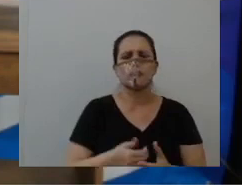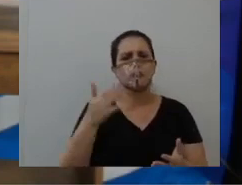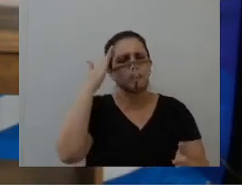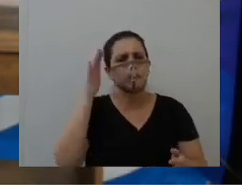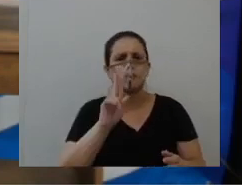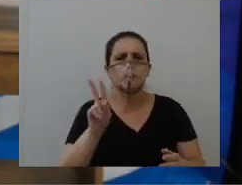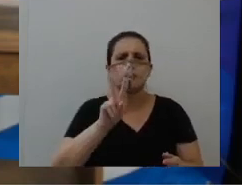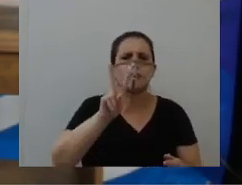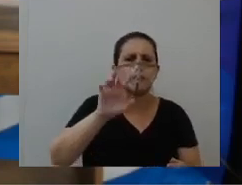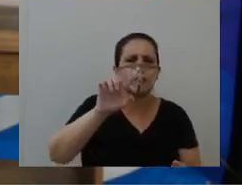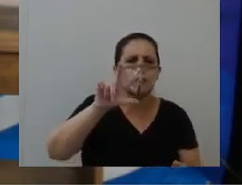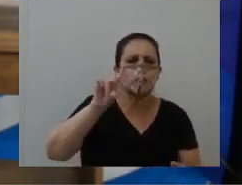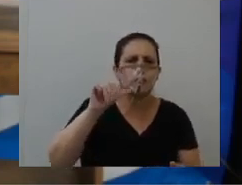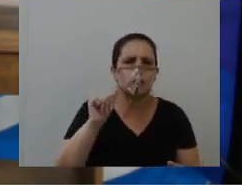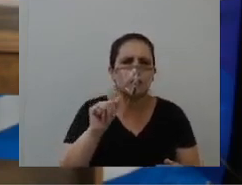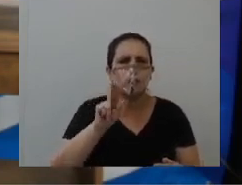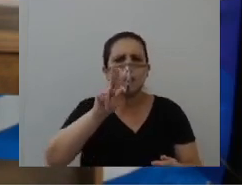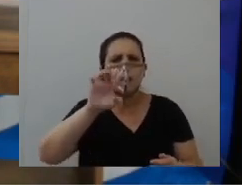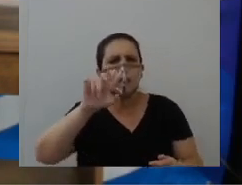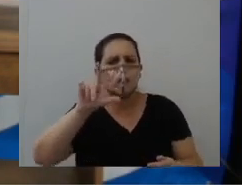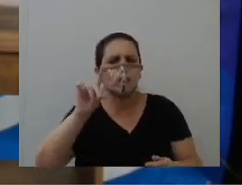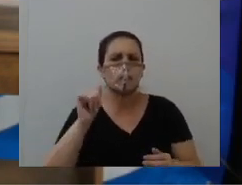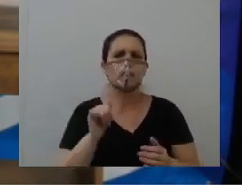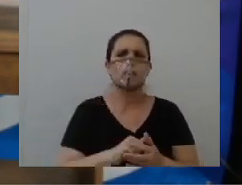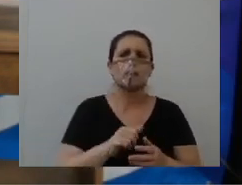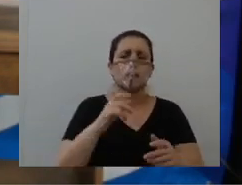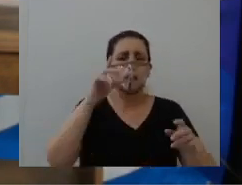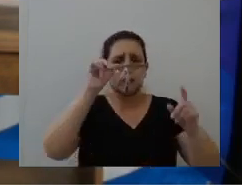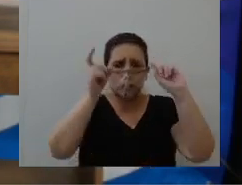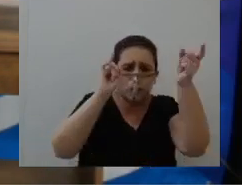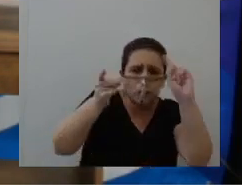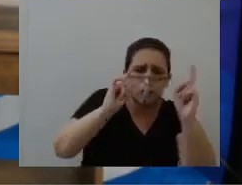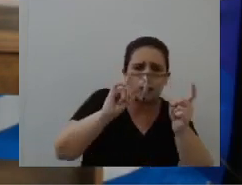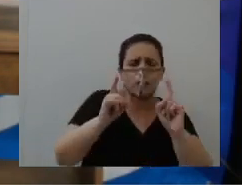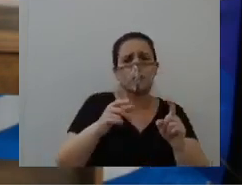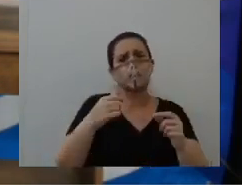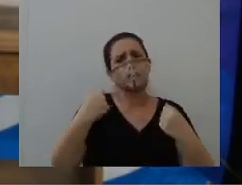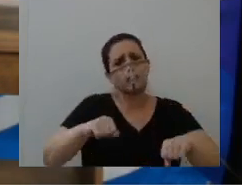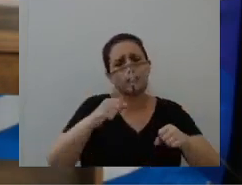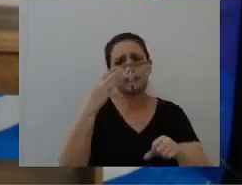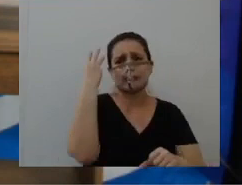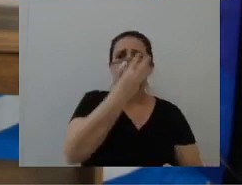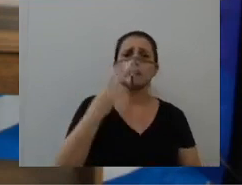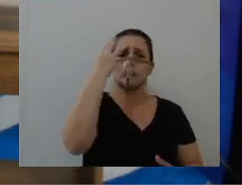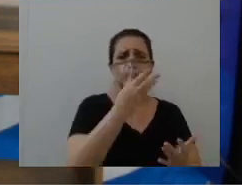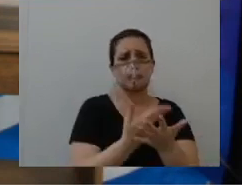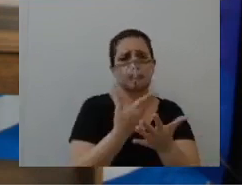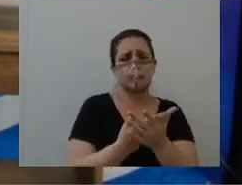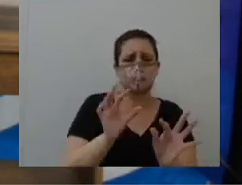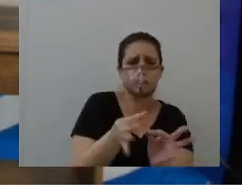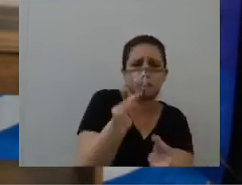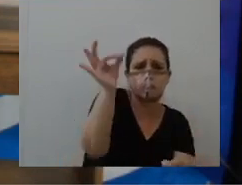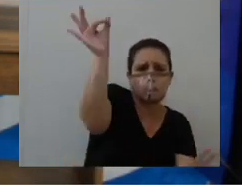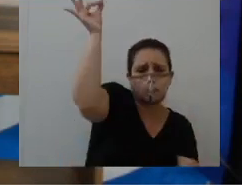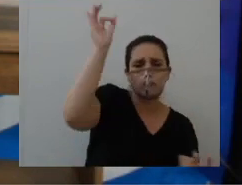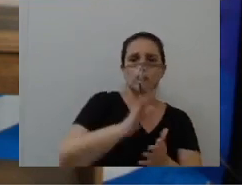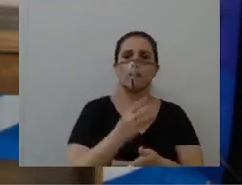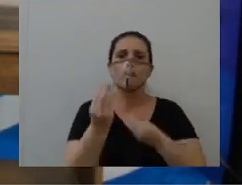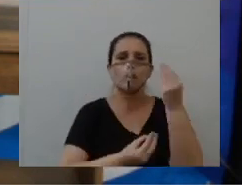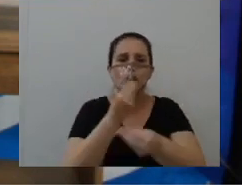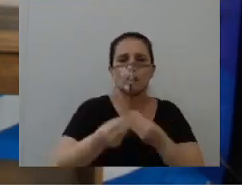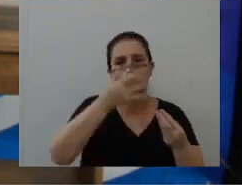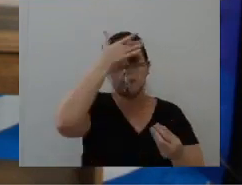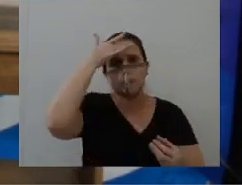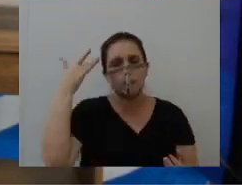né? Olha, Welda, essa é uma discussão tão grande que mereceria 3 horas de aula aqui, mas assim... como é que os estudiosos de